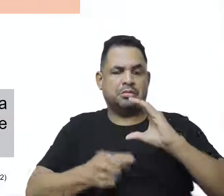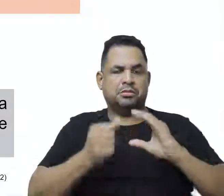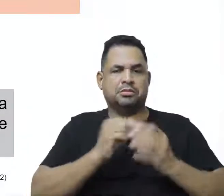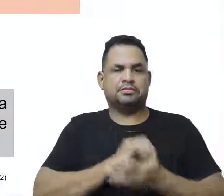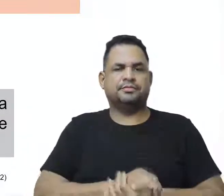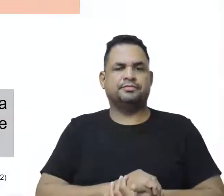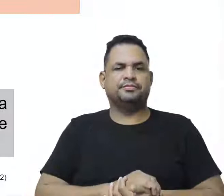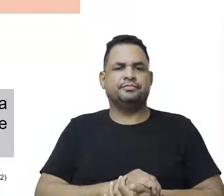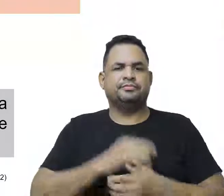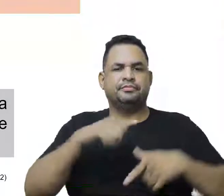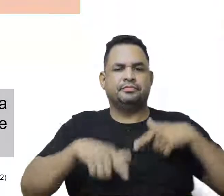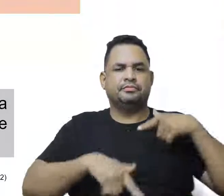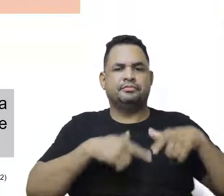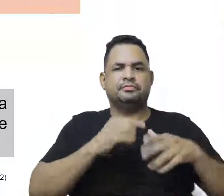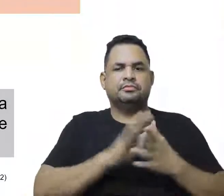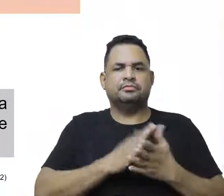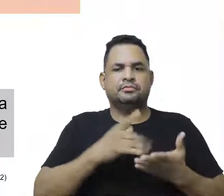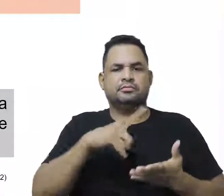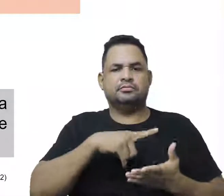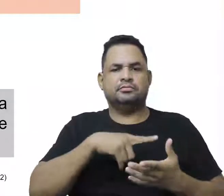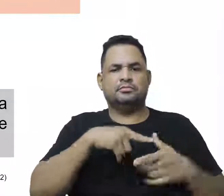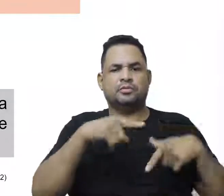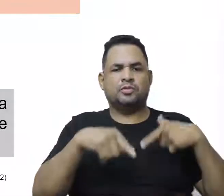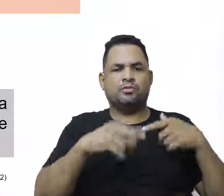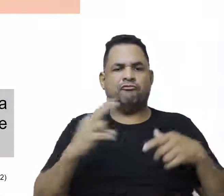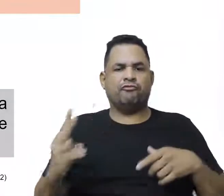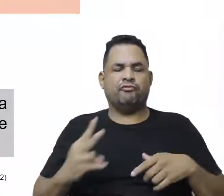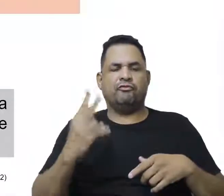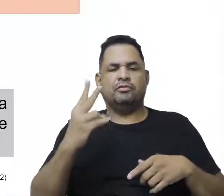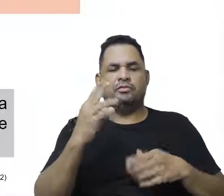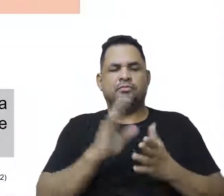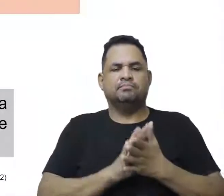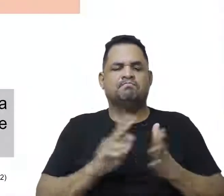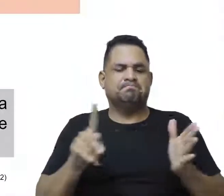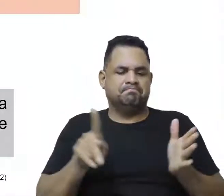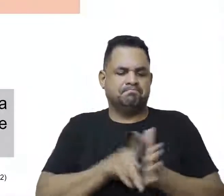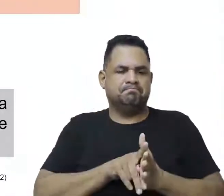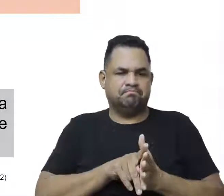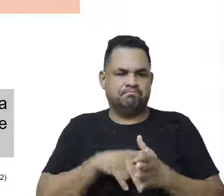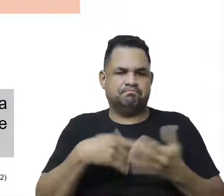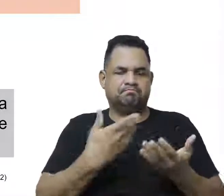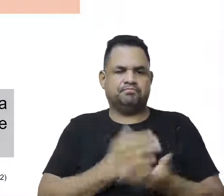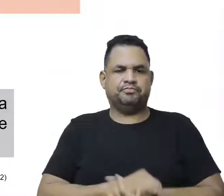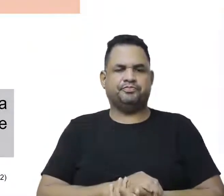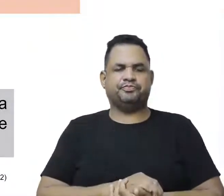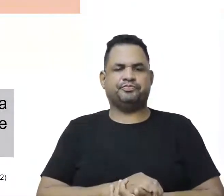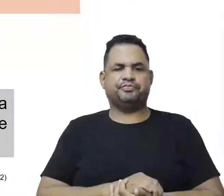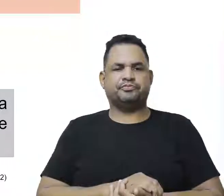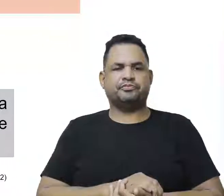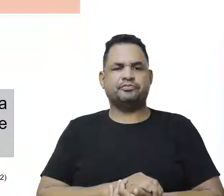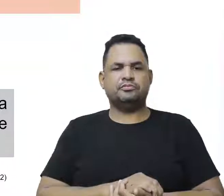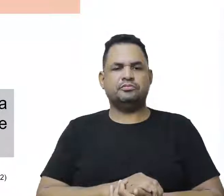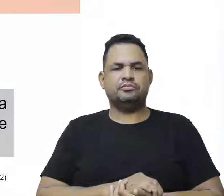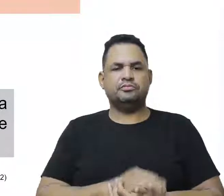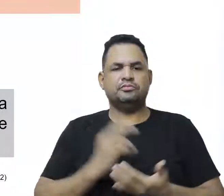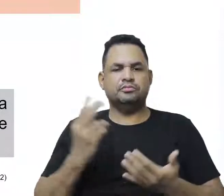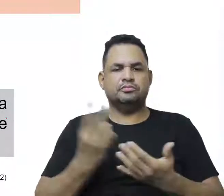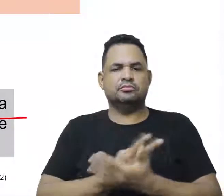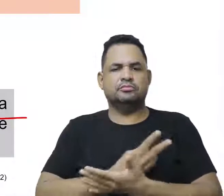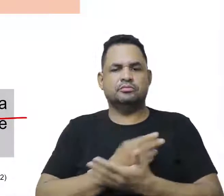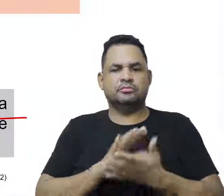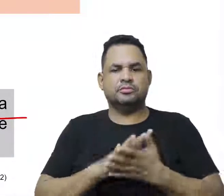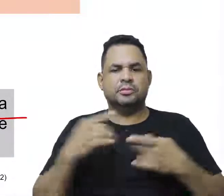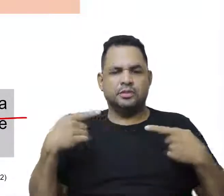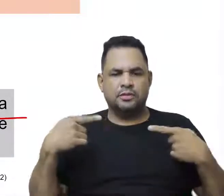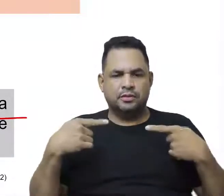então os trabalhadores por sua vez passaram a ver o trabalho como um valor em si mesmo ocorreu assim uma